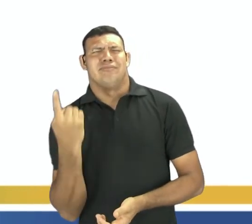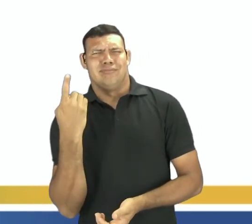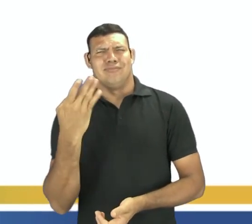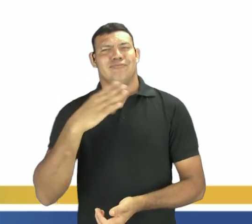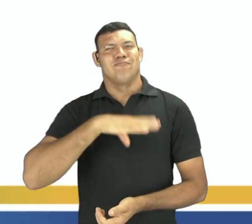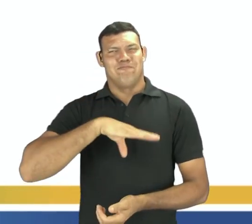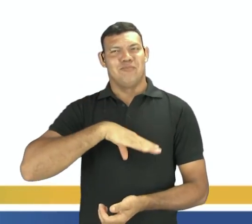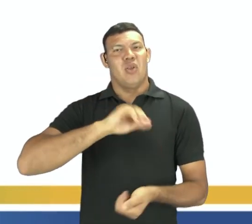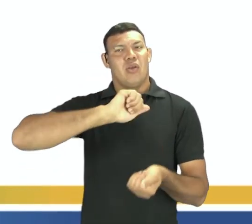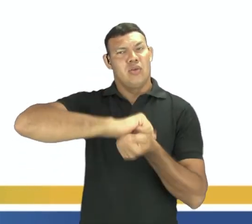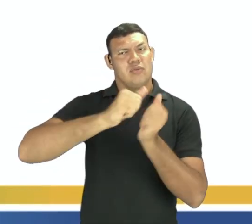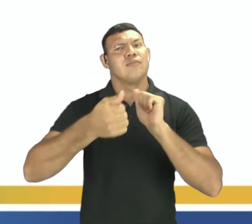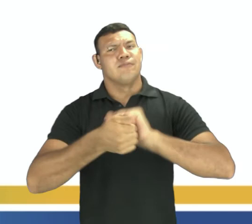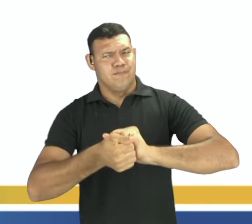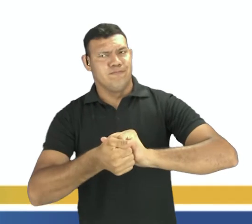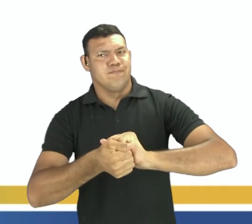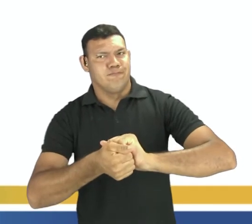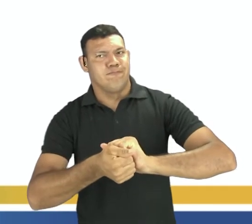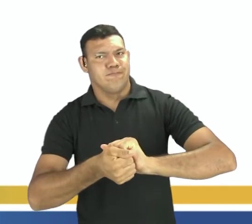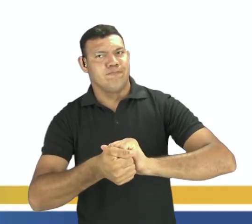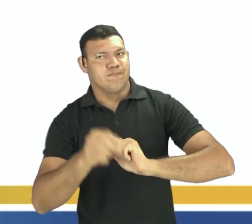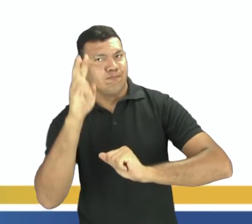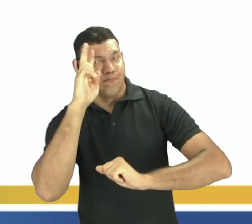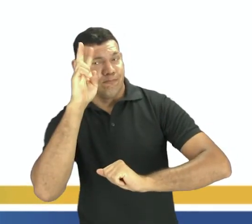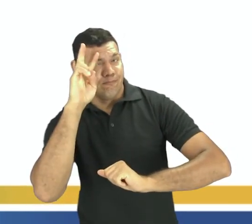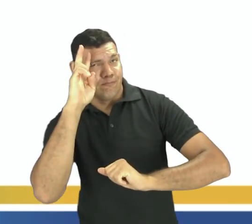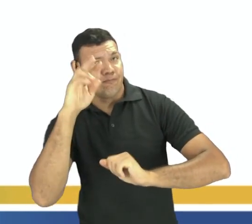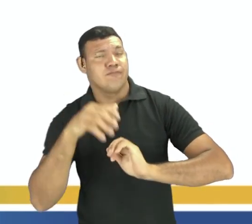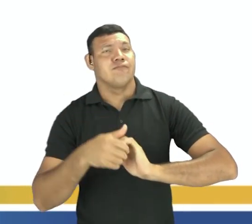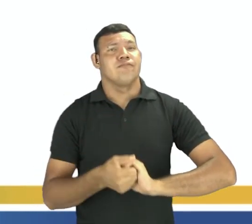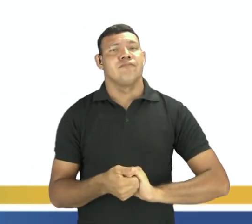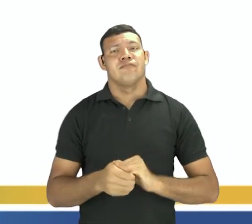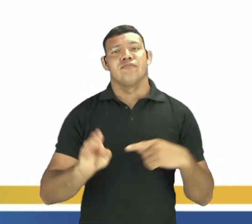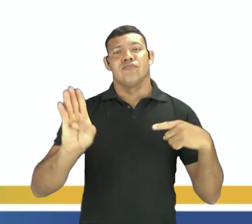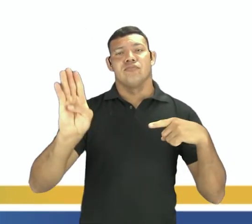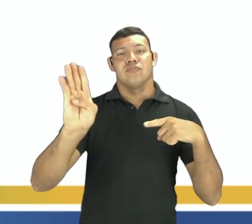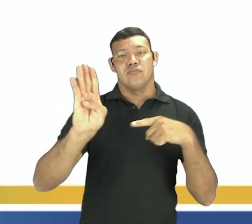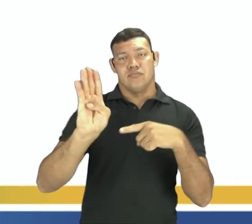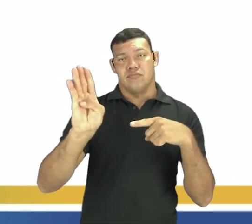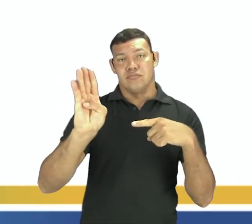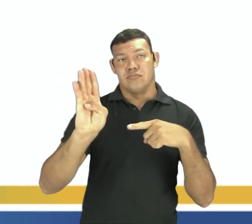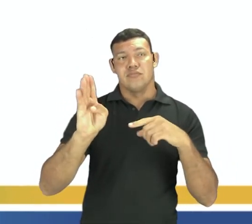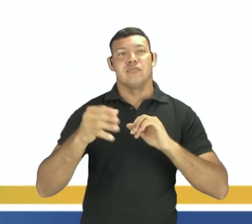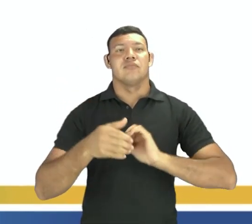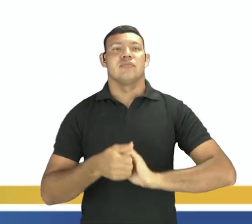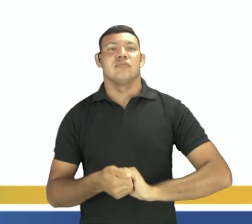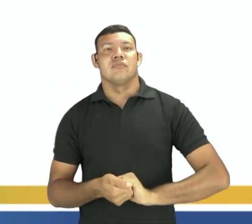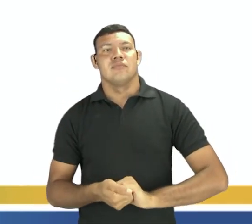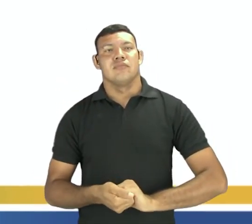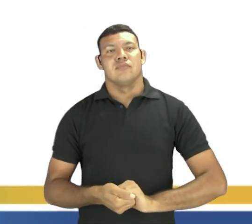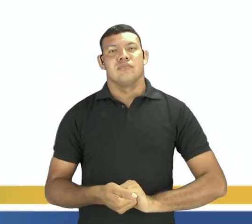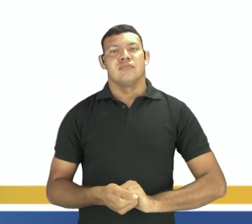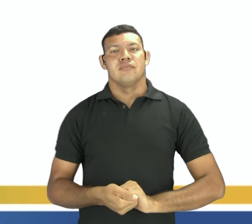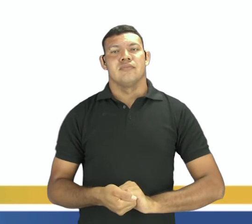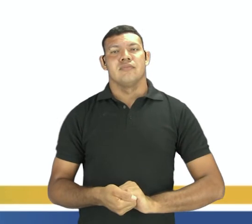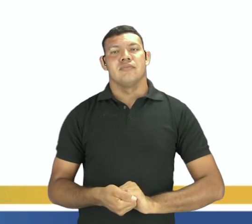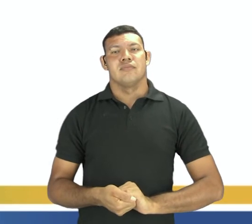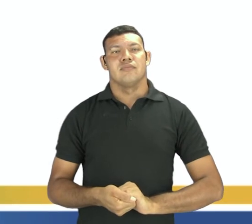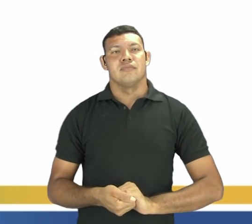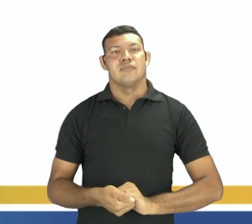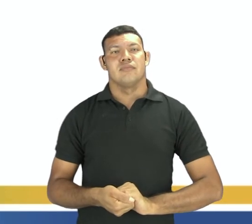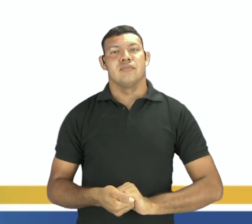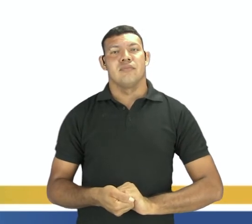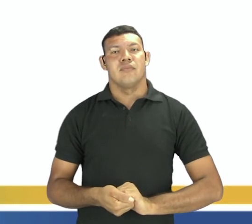é uma adaptação. Na letra B nós temos: a cell phone is being given to the daughter by the parents.